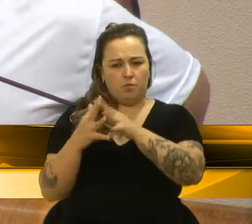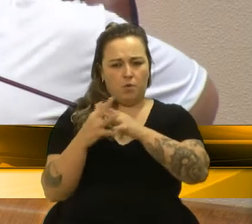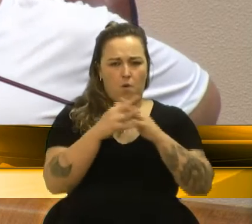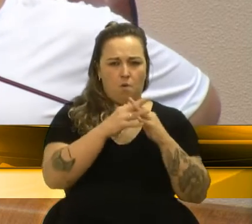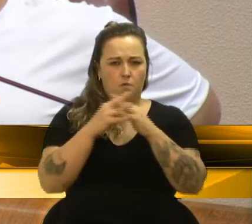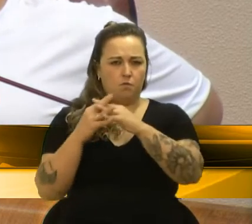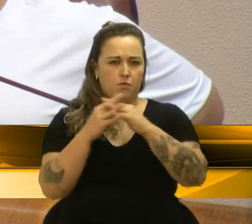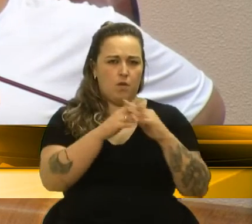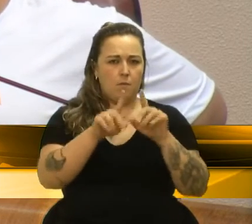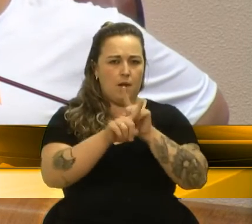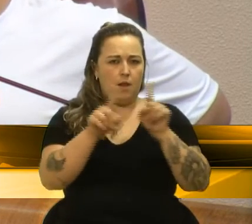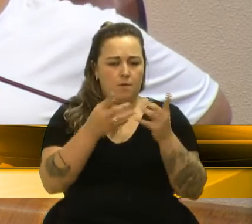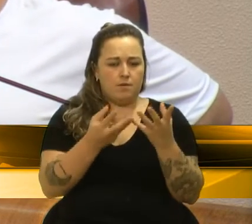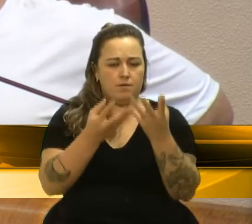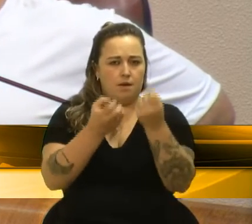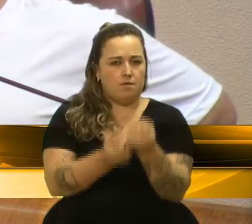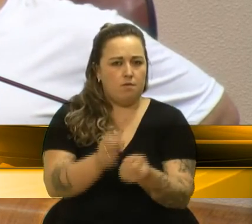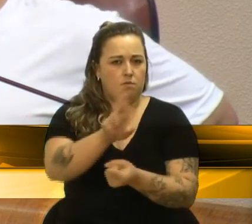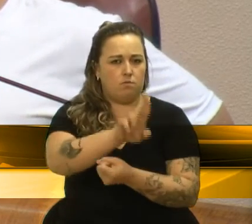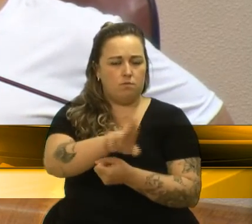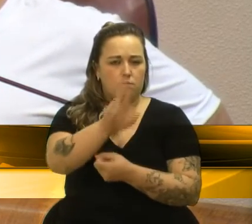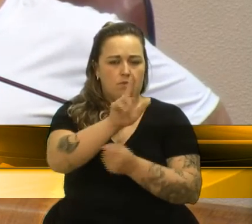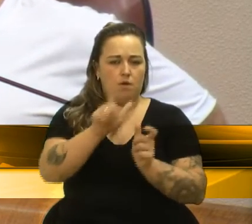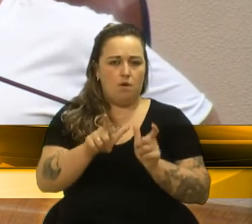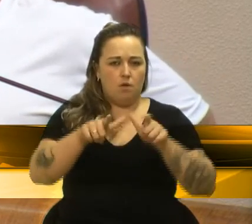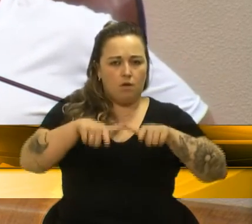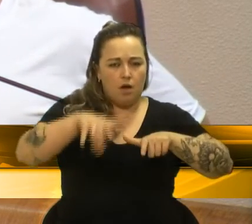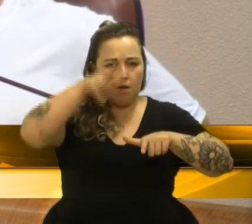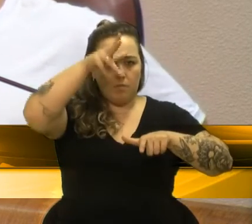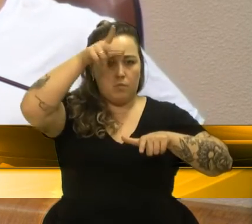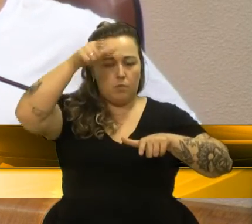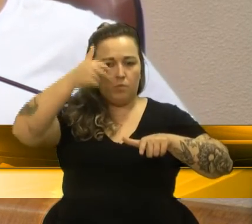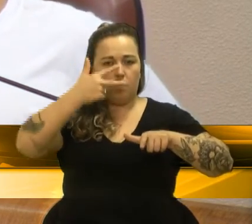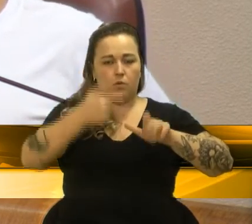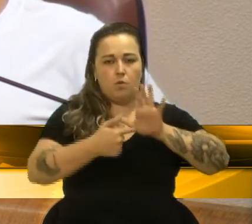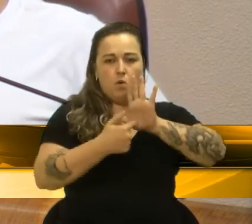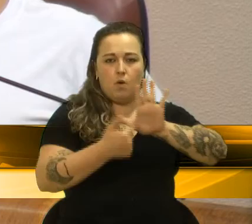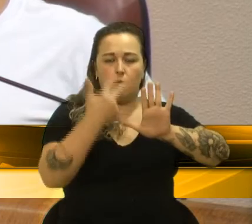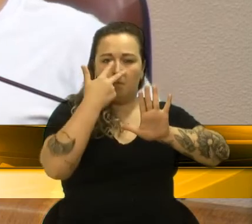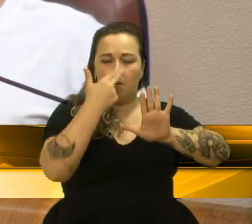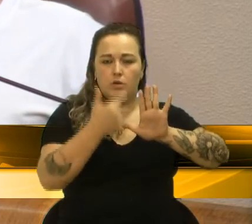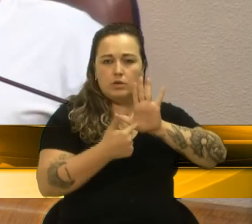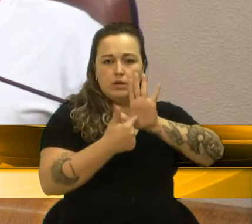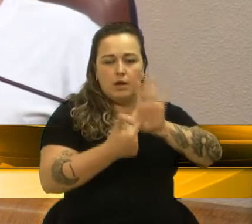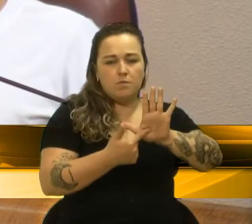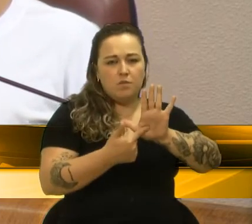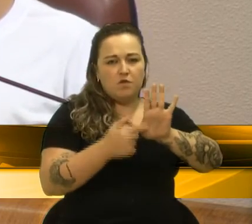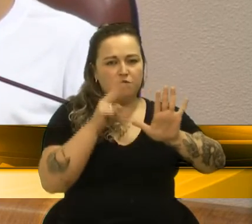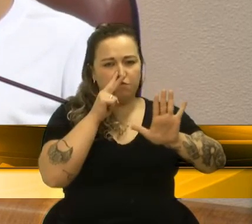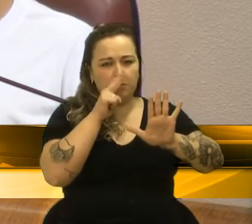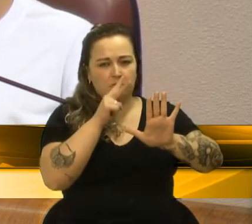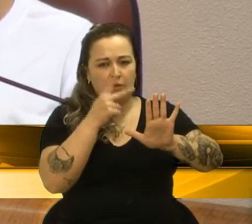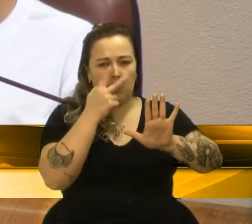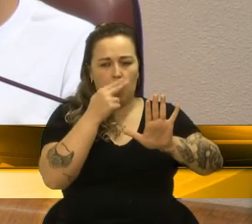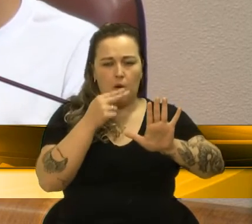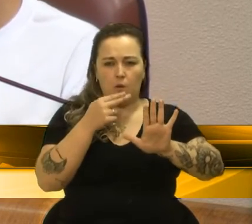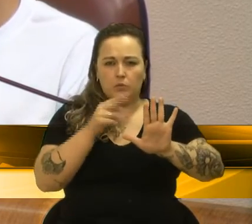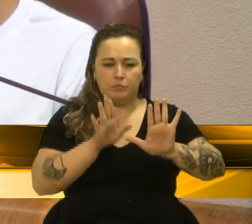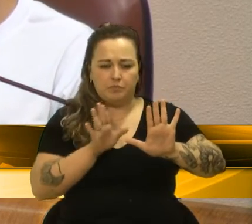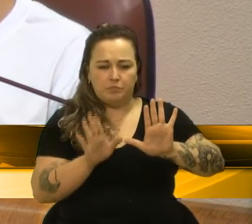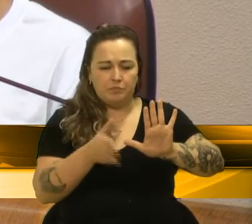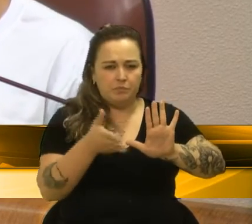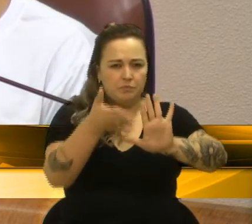os espaços públicos, aponta para um fortalecimento desproporcional do Estado, alimentando assim o que se